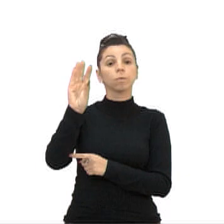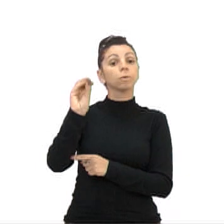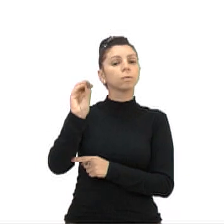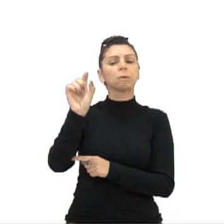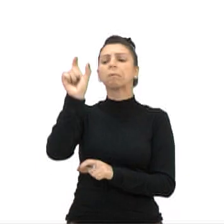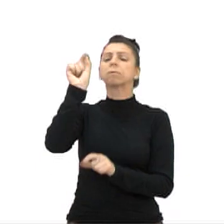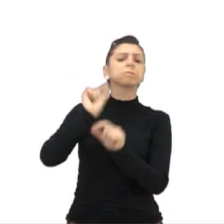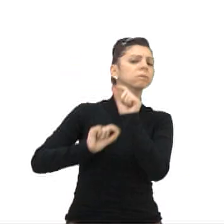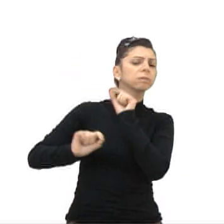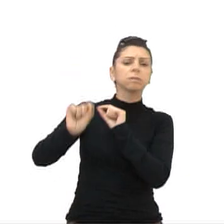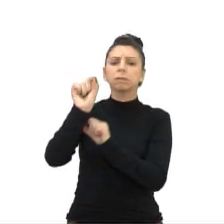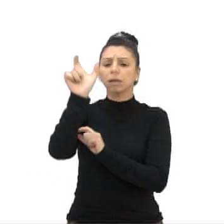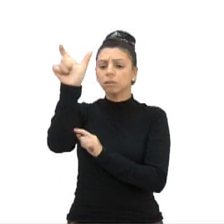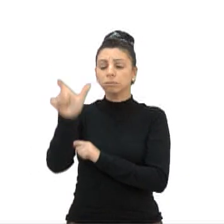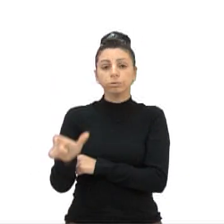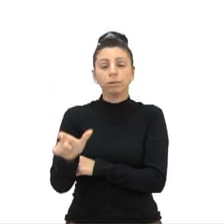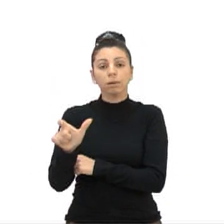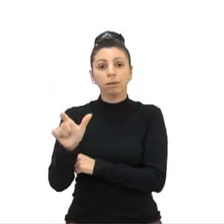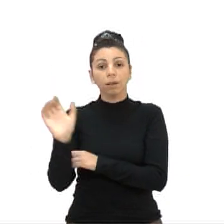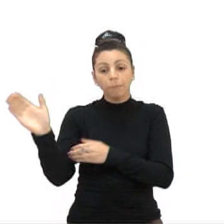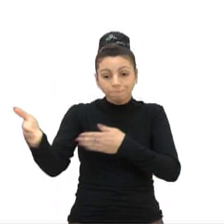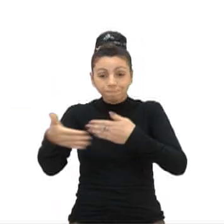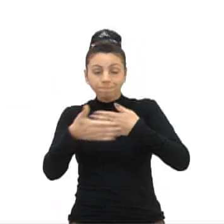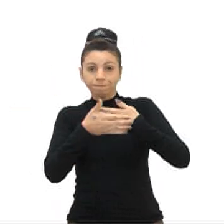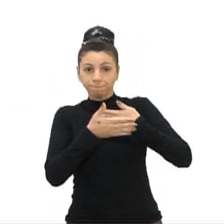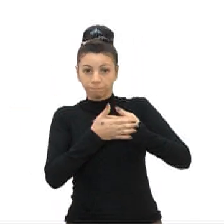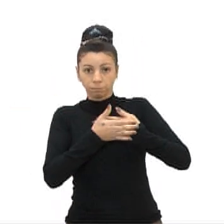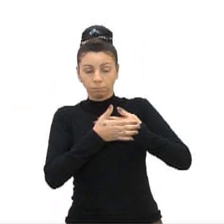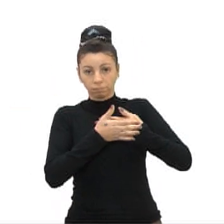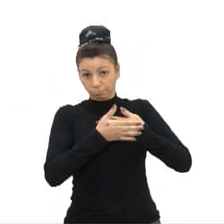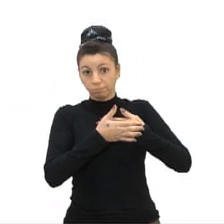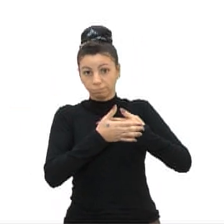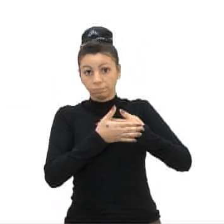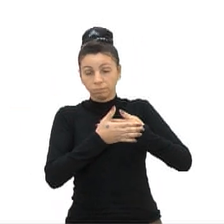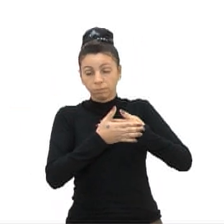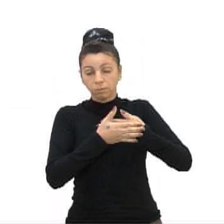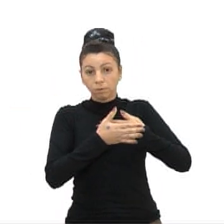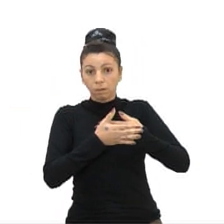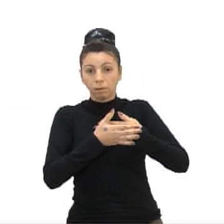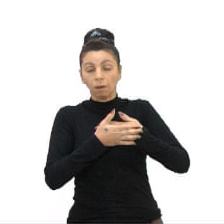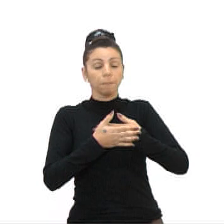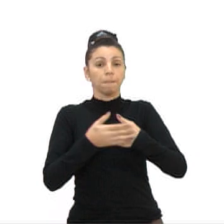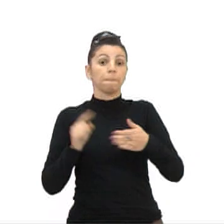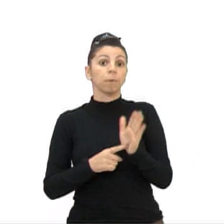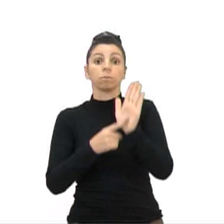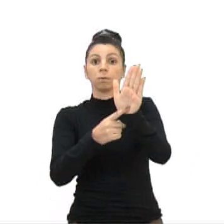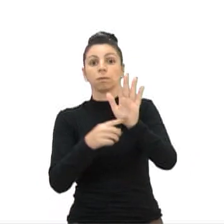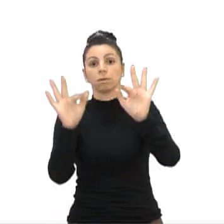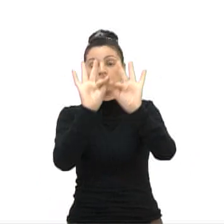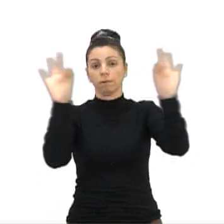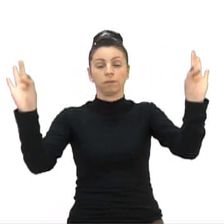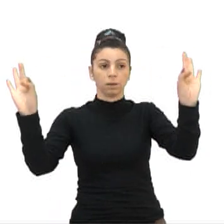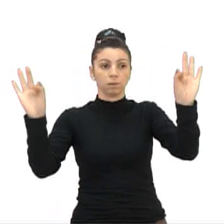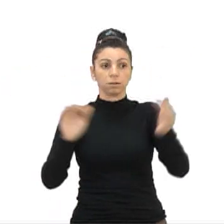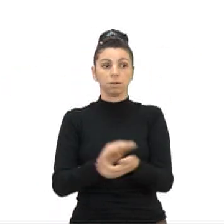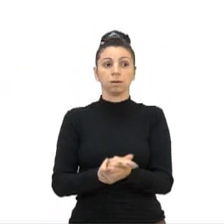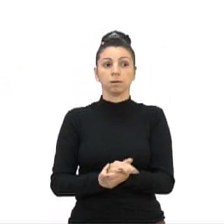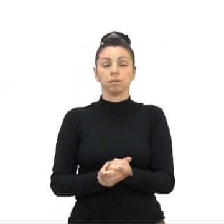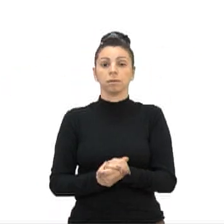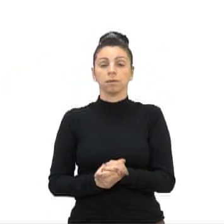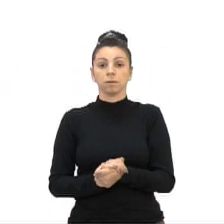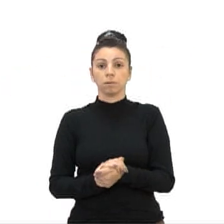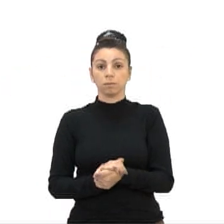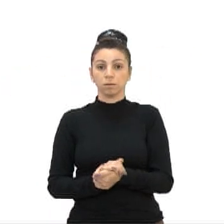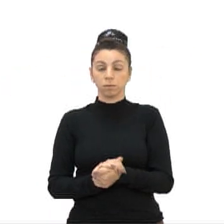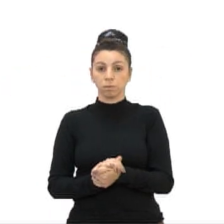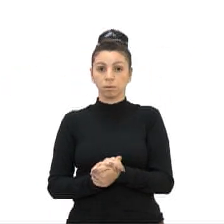Esse sujeito é um sujeito oculto, ele não está explícito ali na frase, né? Então, eu sei que degusto, por causa que essa palavra termina em